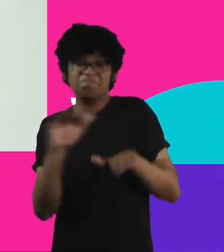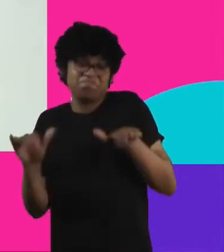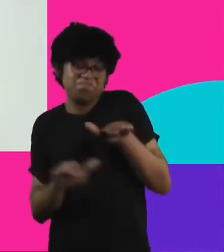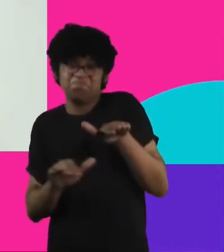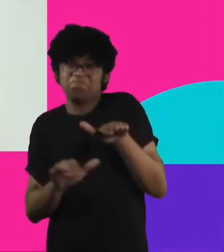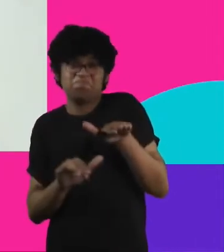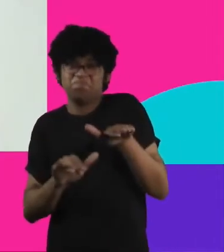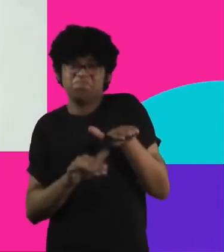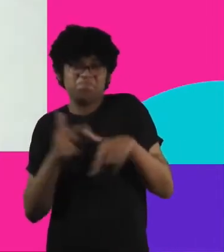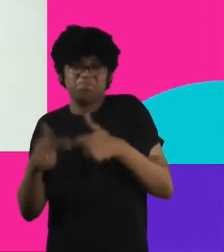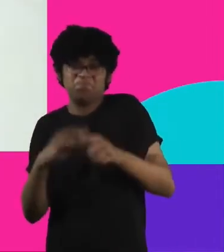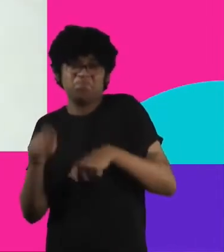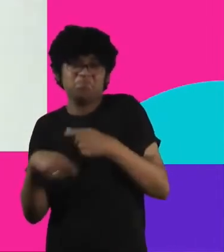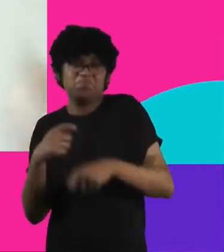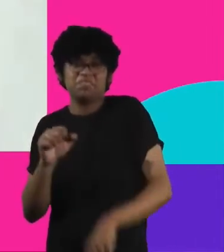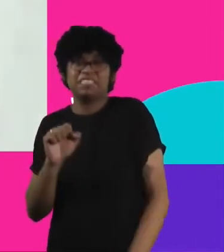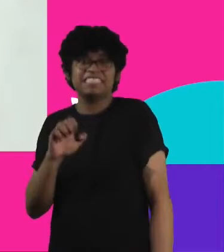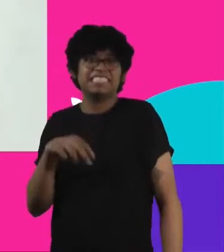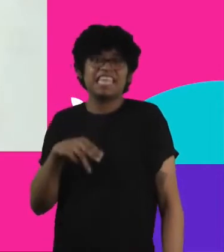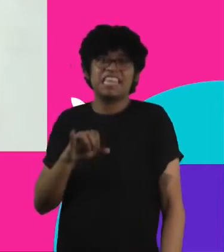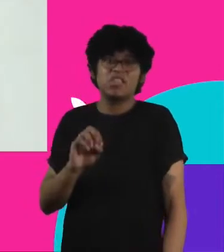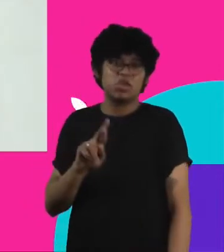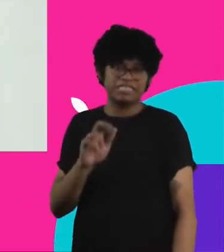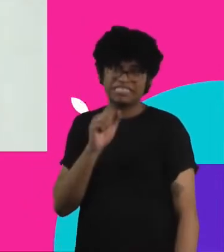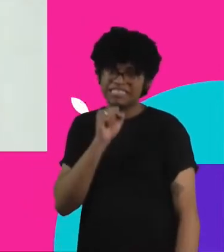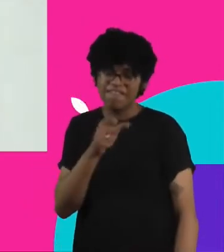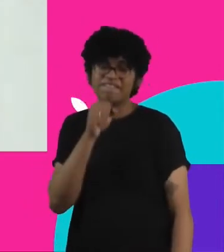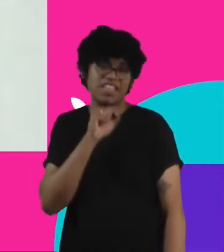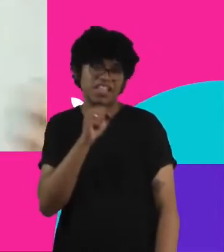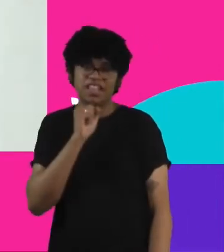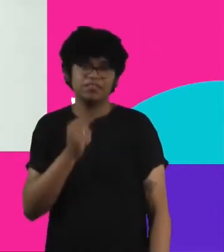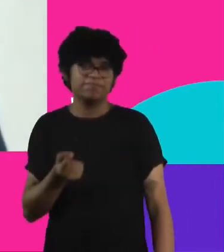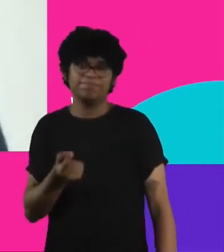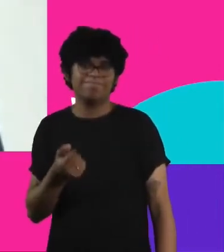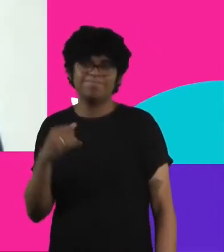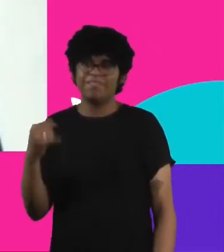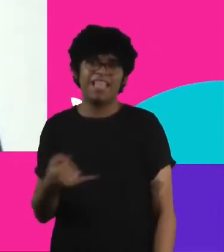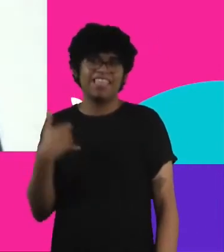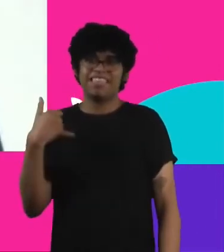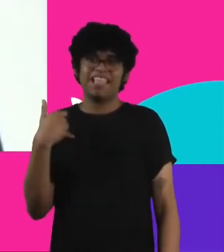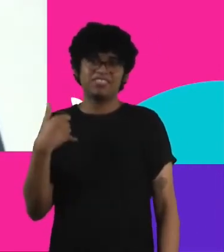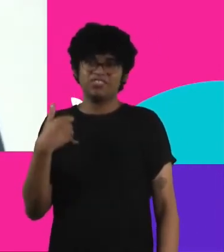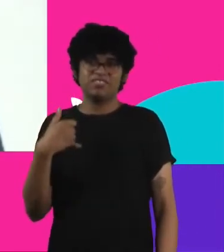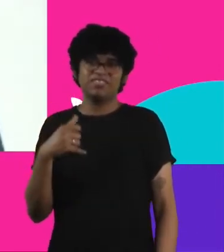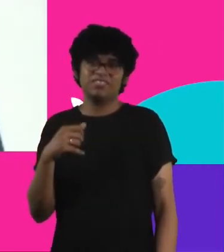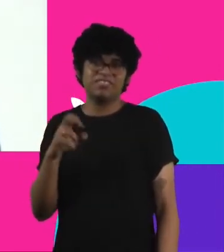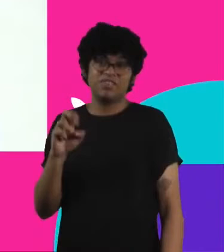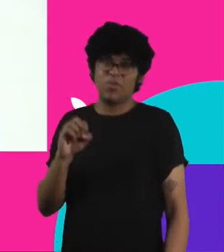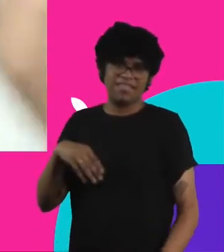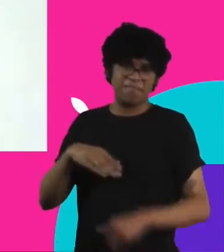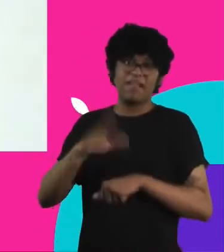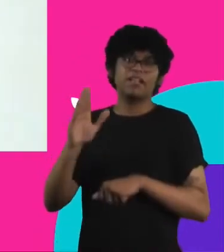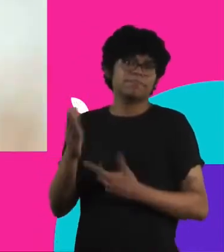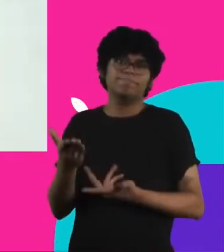pessoas mais sêniores que não tiveram essa oportunidade. E aí, quando a gente passa a pensar nos nossos programas